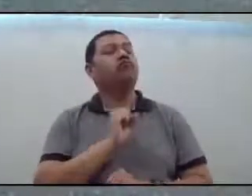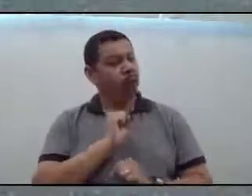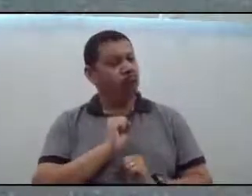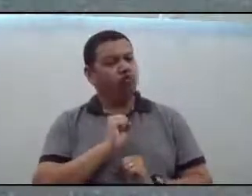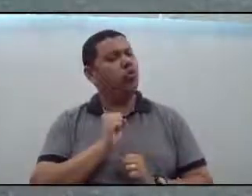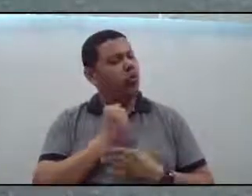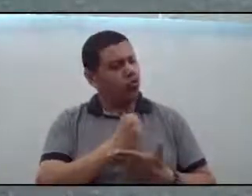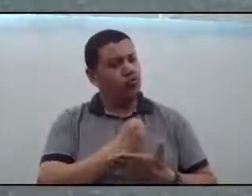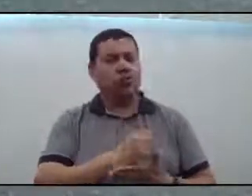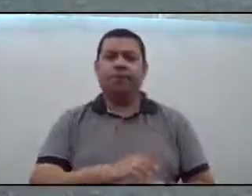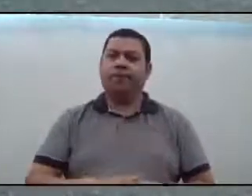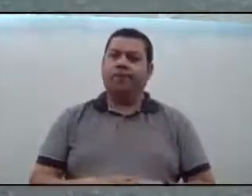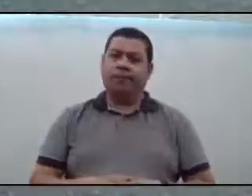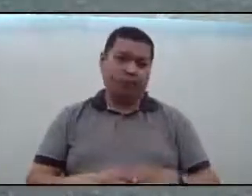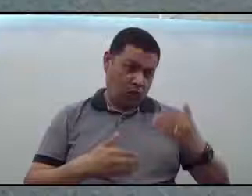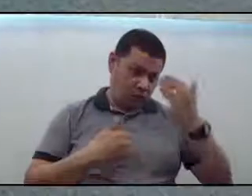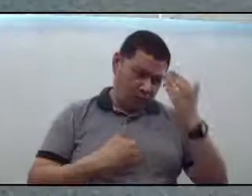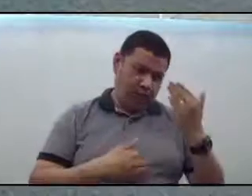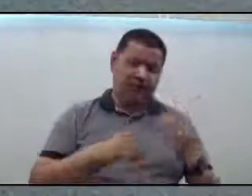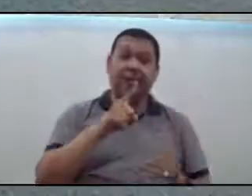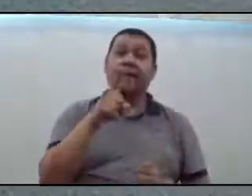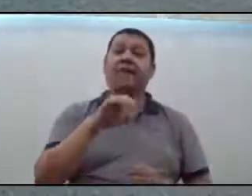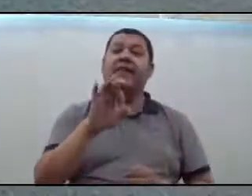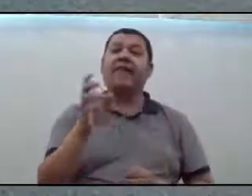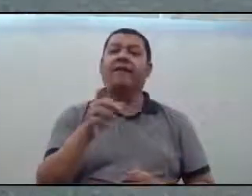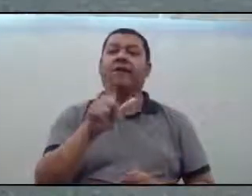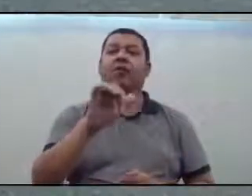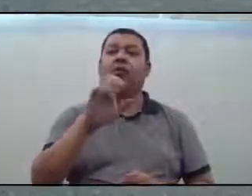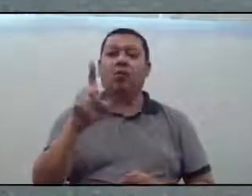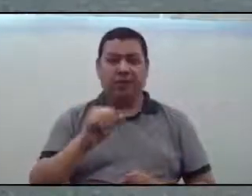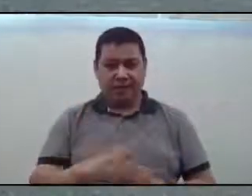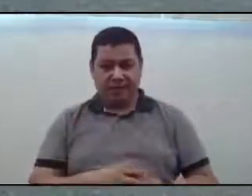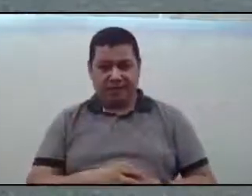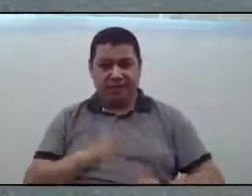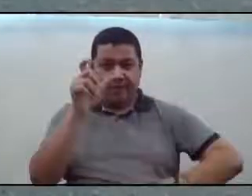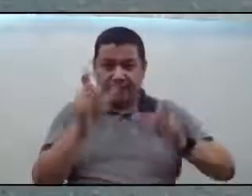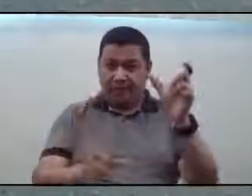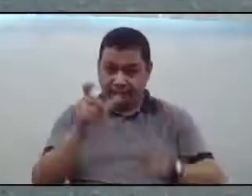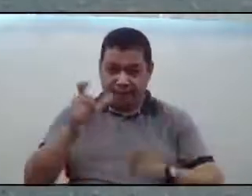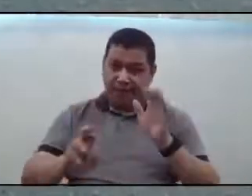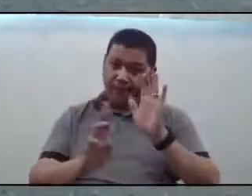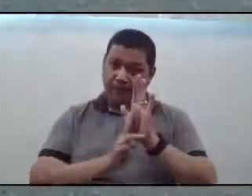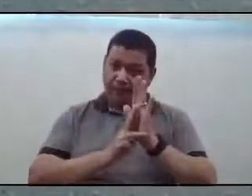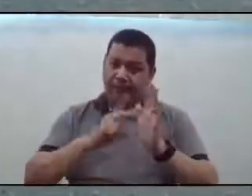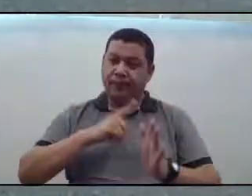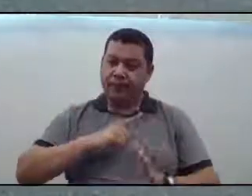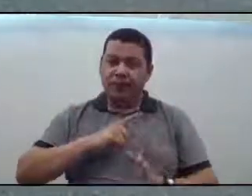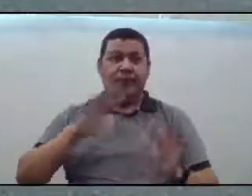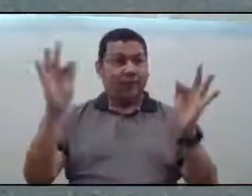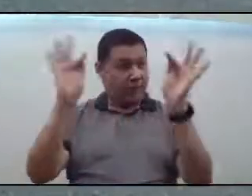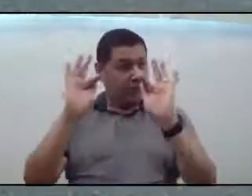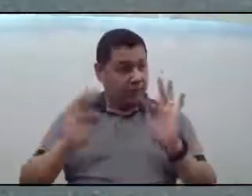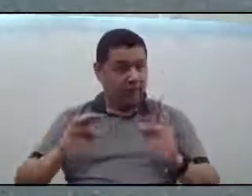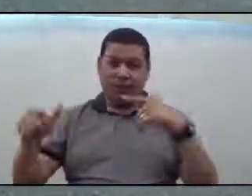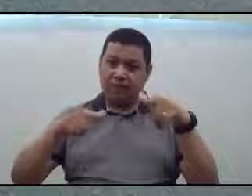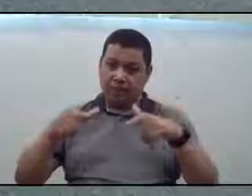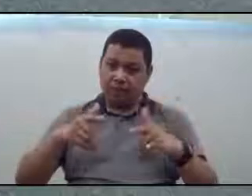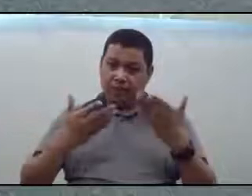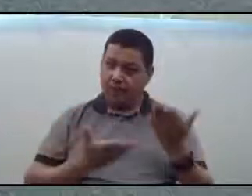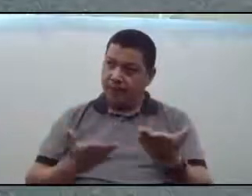população. Obrigado mais uma vez a todos. A população do distrito do Riozinho está muito satisfeita com o trabalho que foi feito